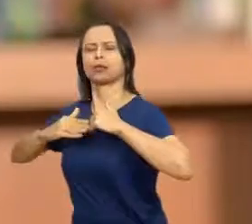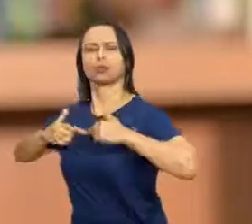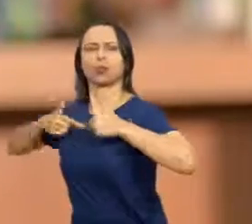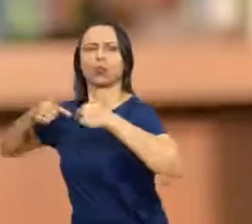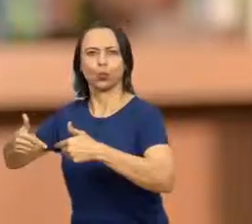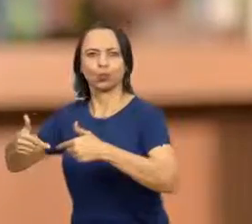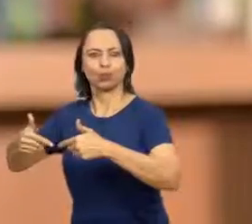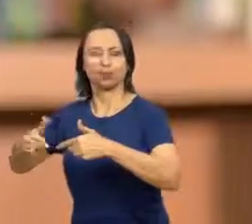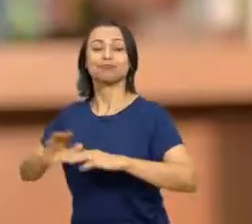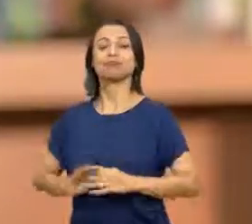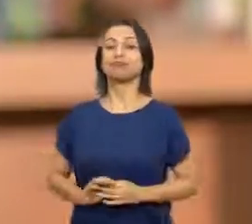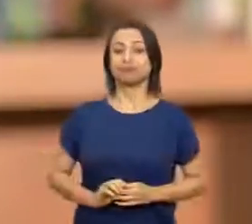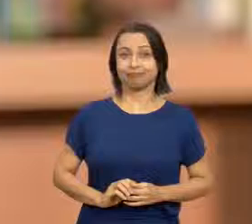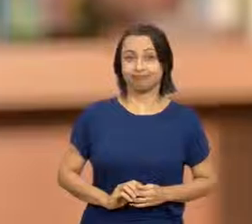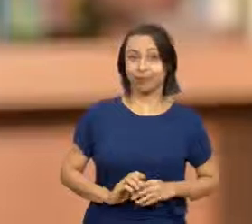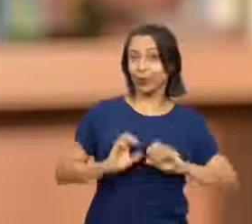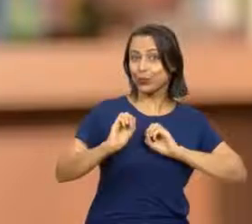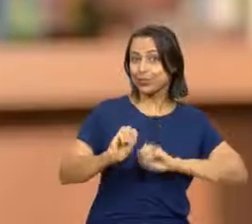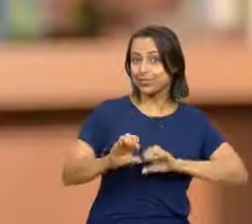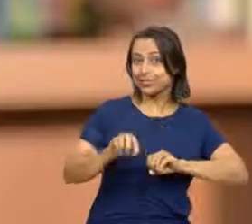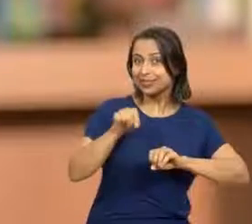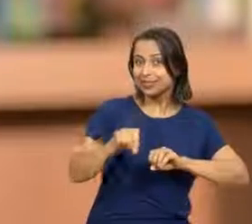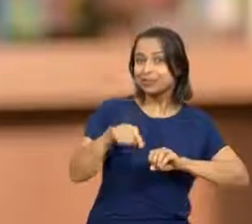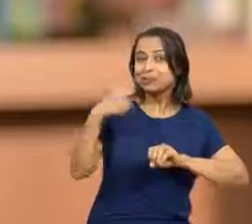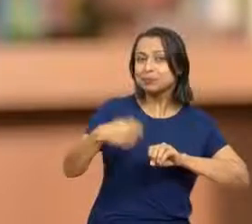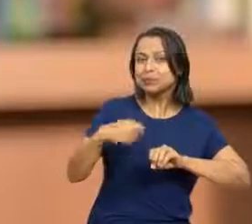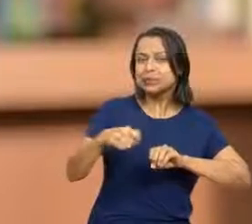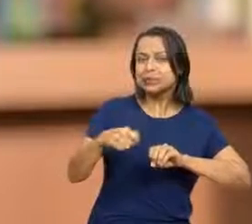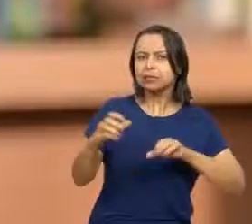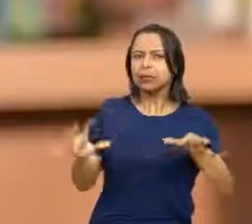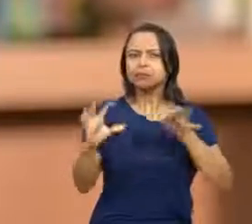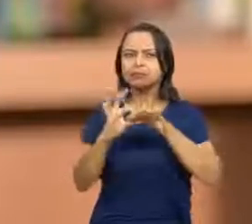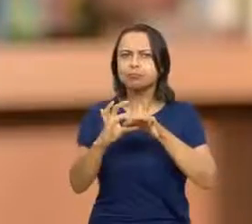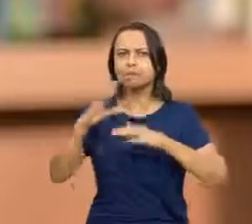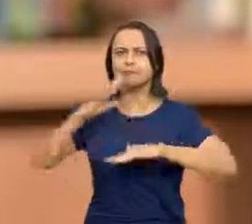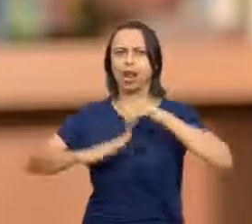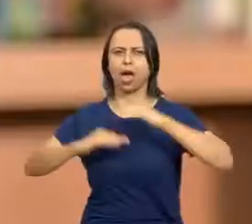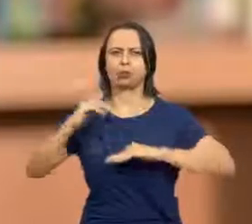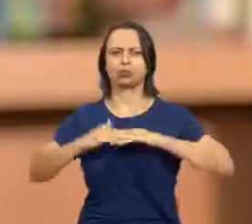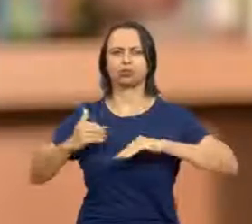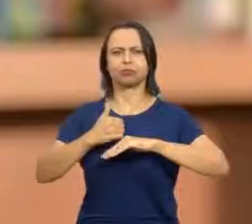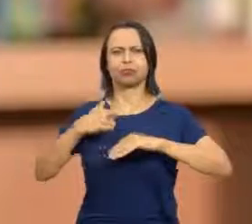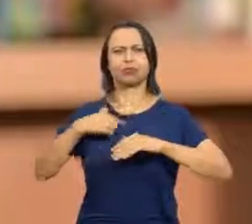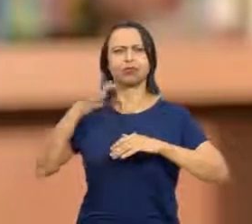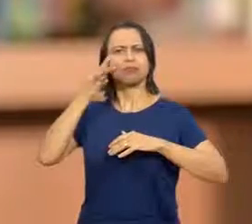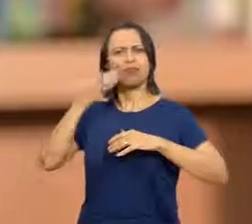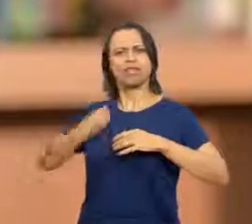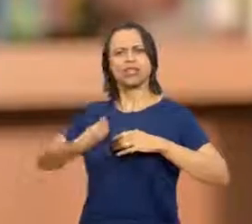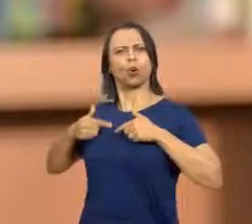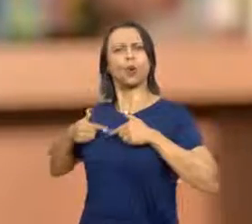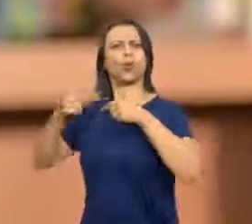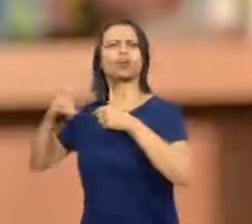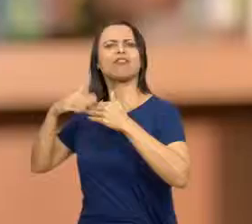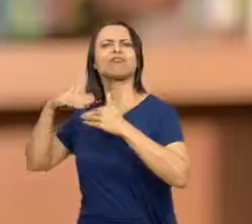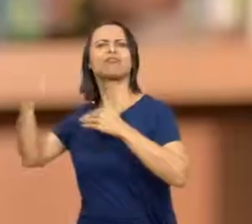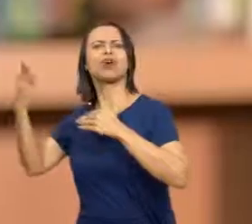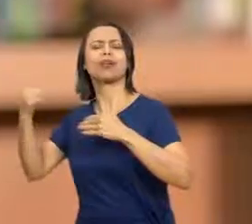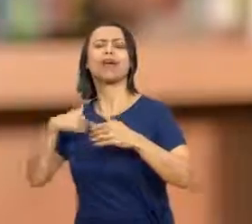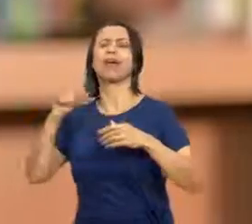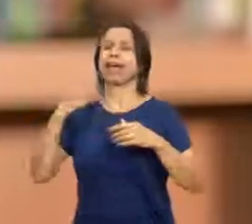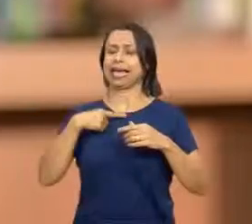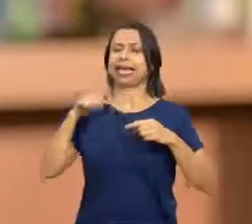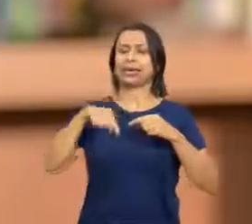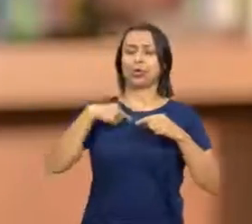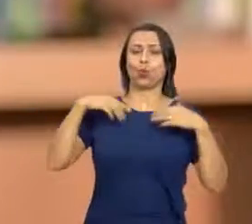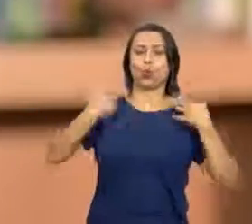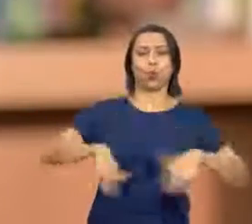prática? O ensino tem que ser um ensino que caminhe em direção à prática, em direção à aplicabilidade.